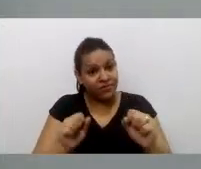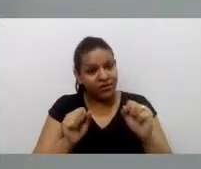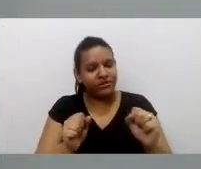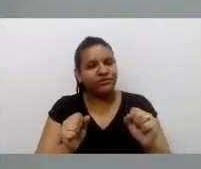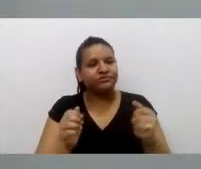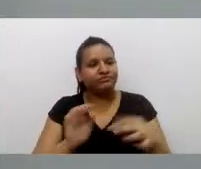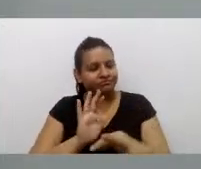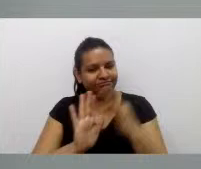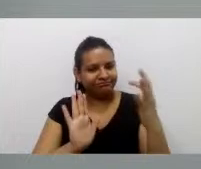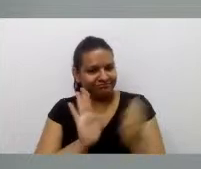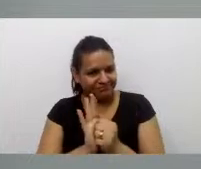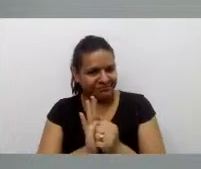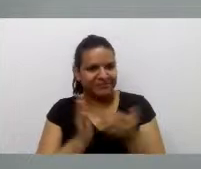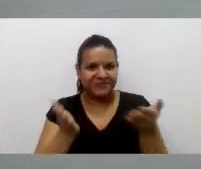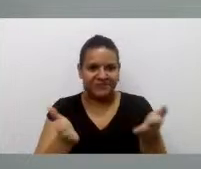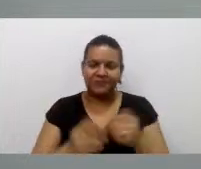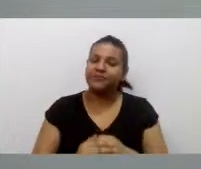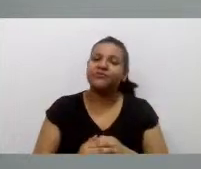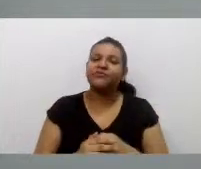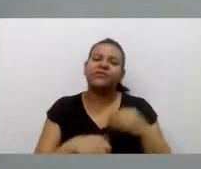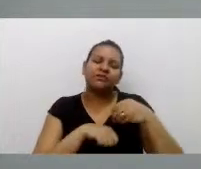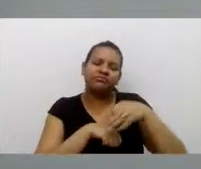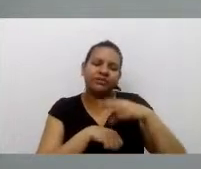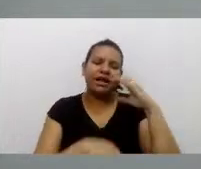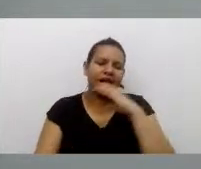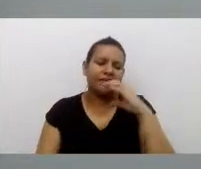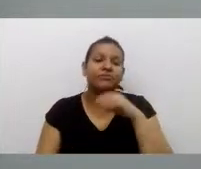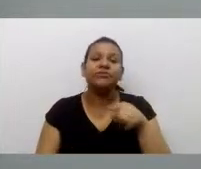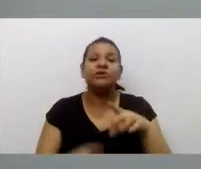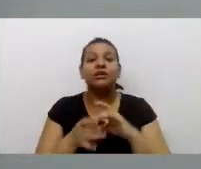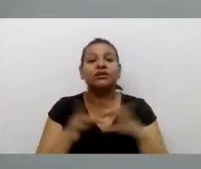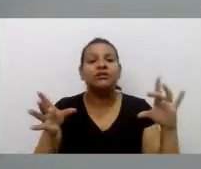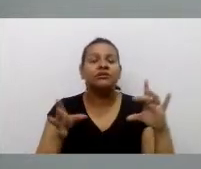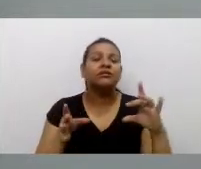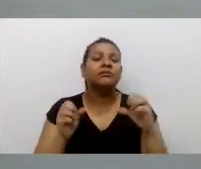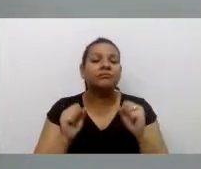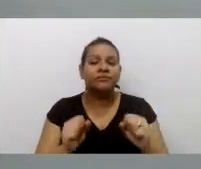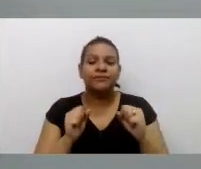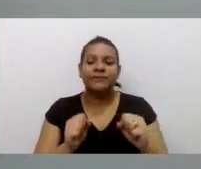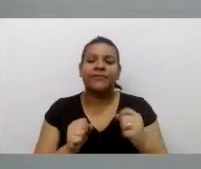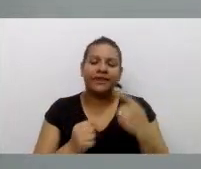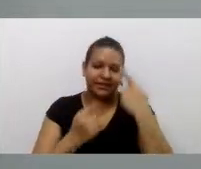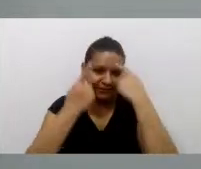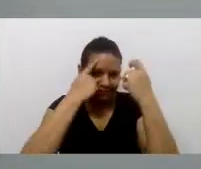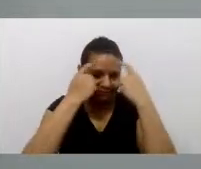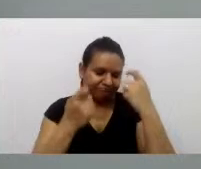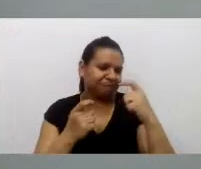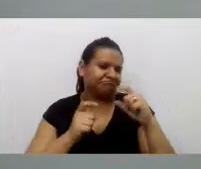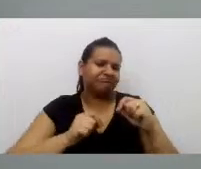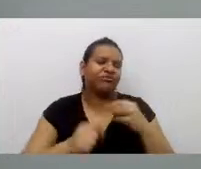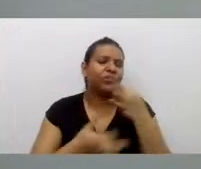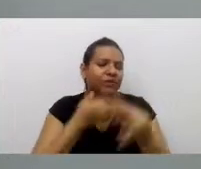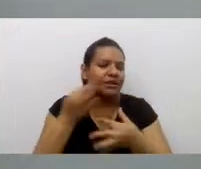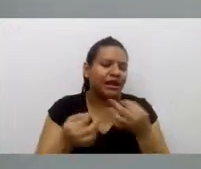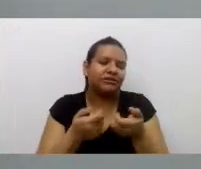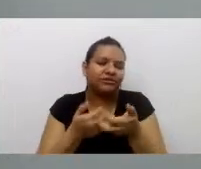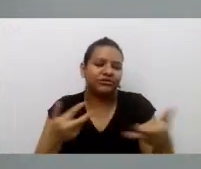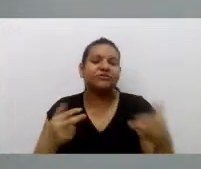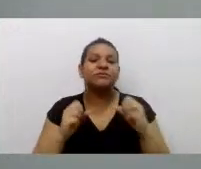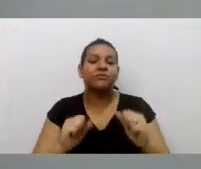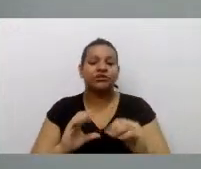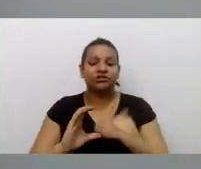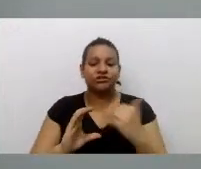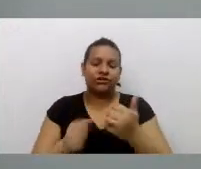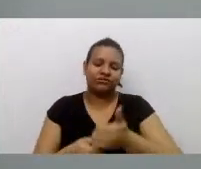feito. Também mais um lembrete rápido, fiquem à vontade para compartilhar suas ideias no chat, para fazer seus comentários,